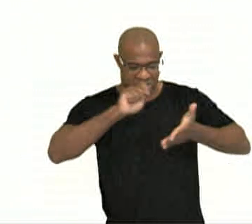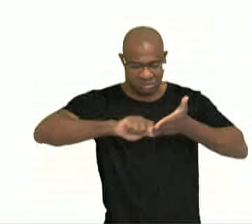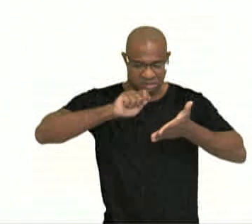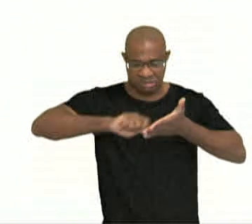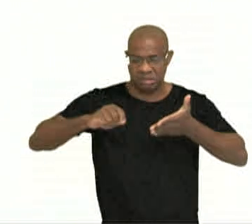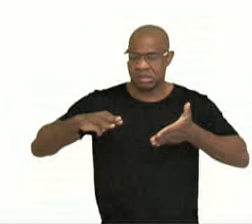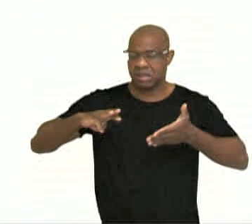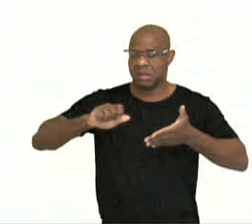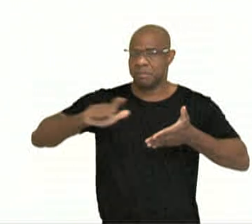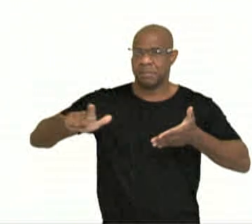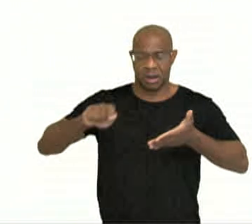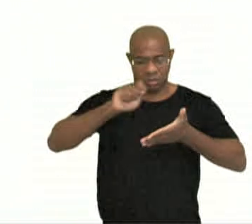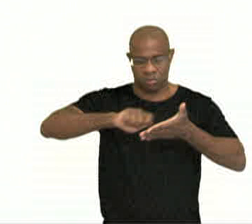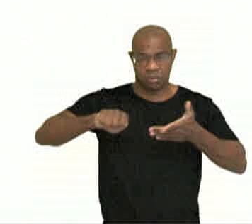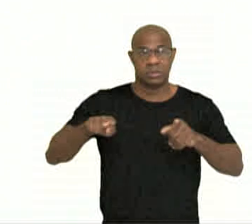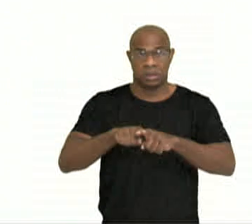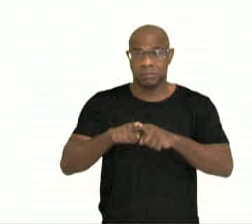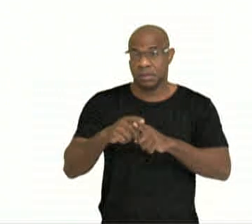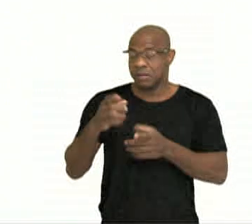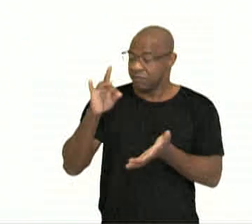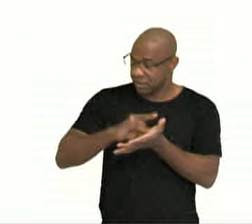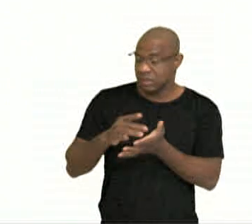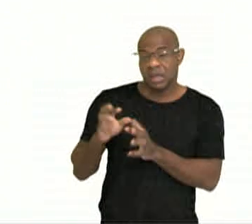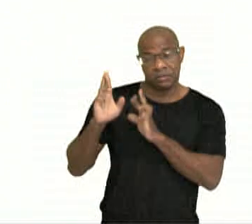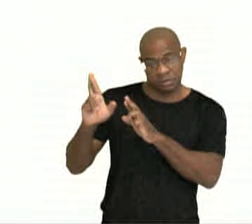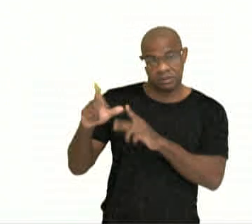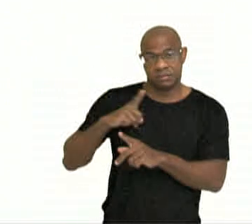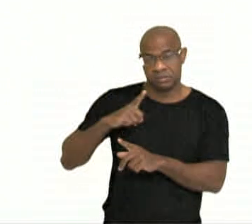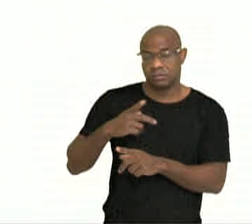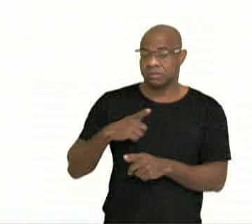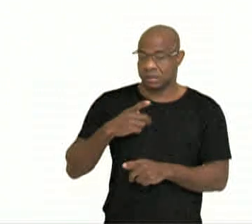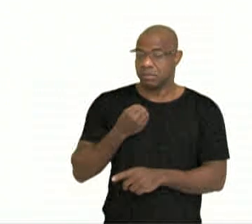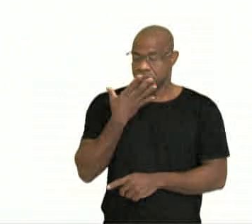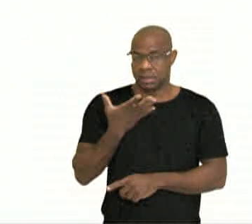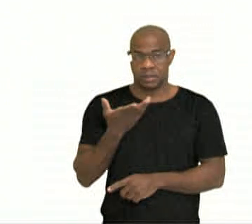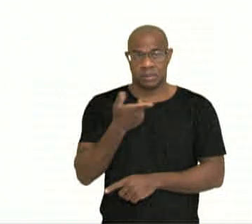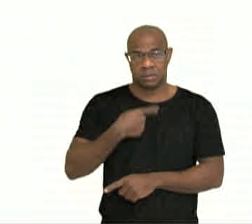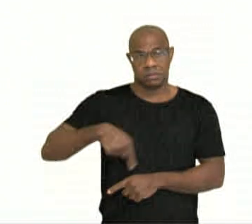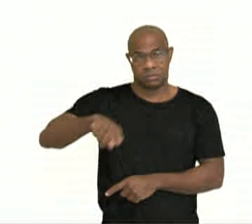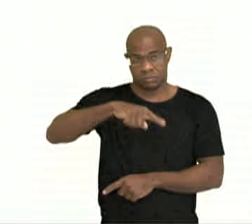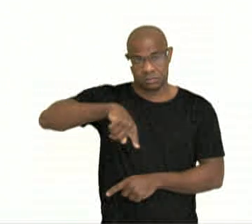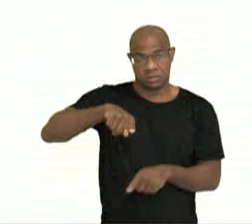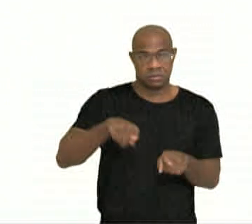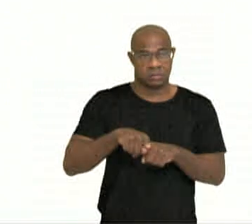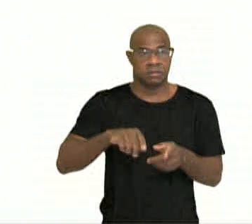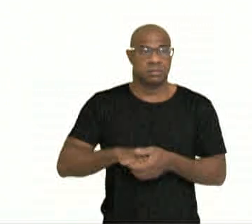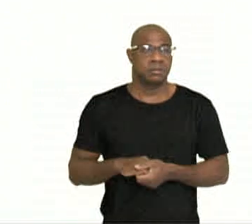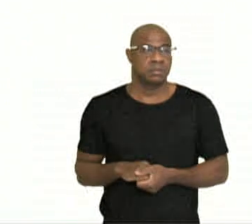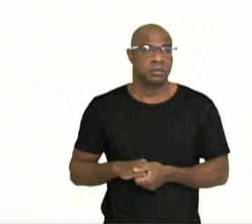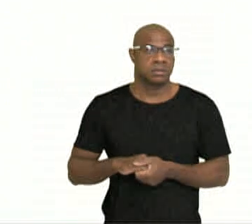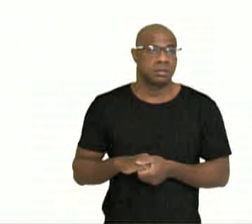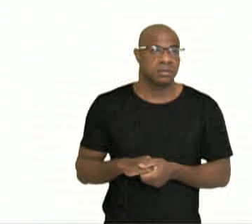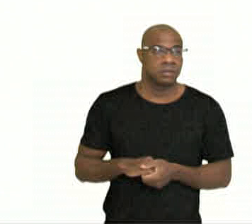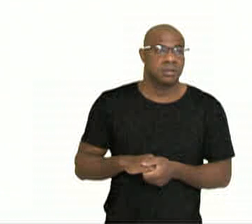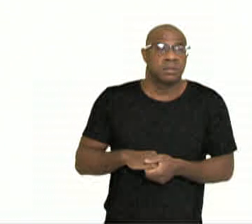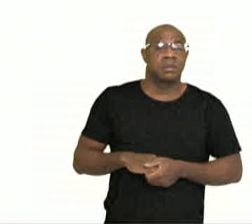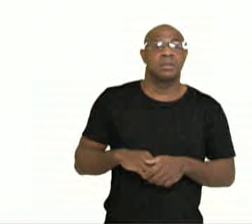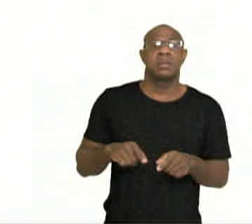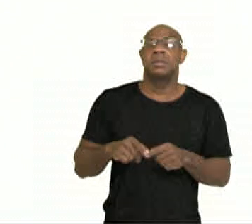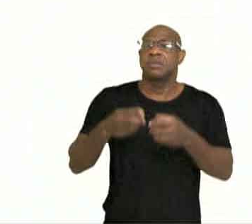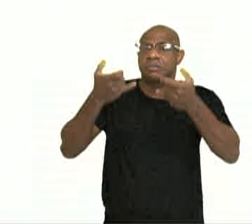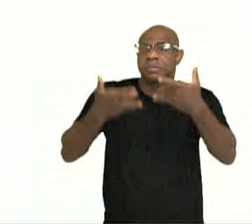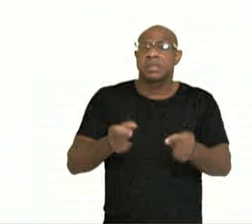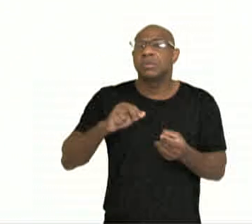com a sincera esperança de que tudo esteja bem com você e os seus. Explique através do contexto